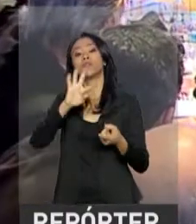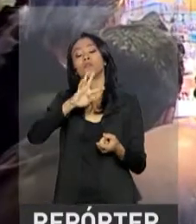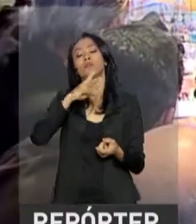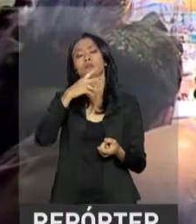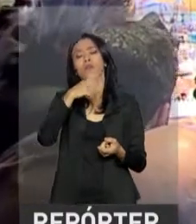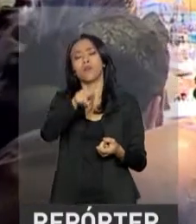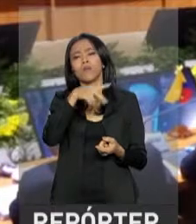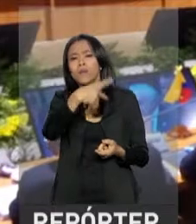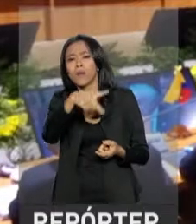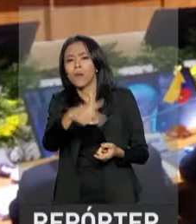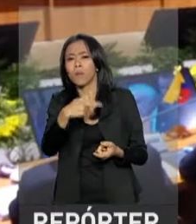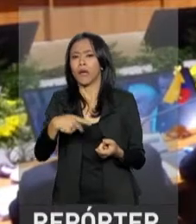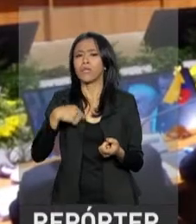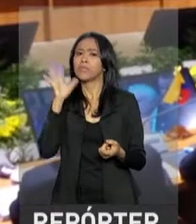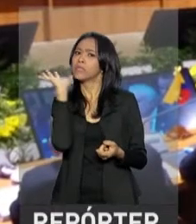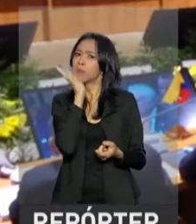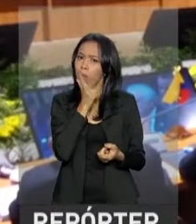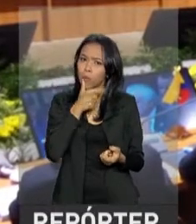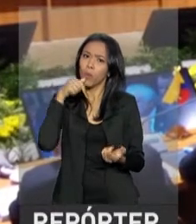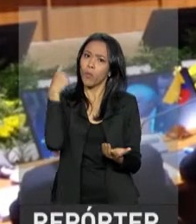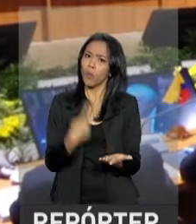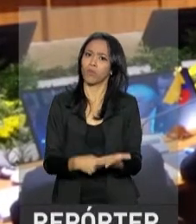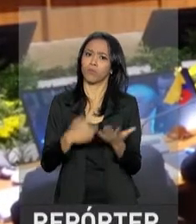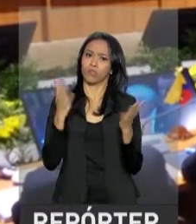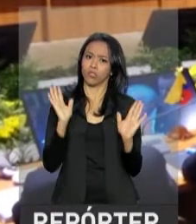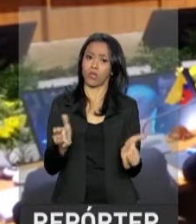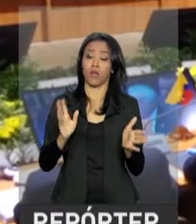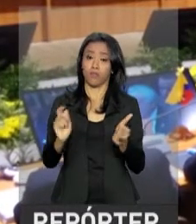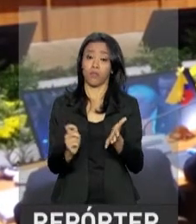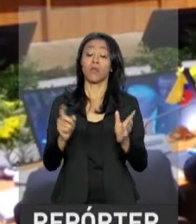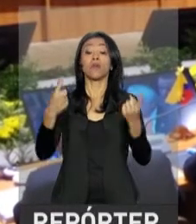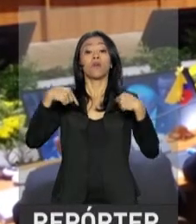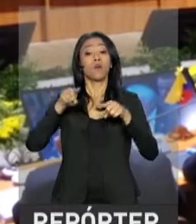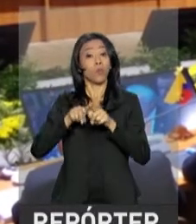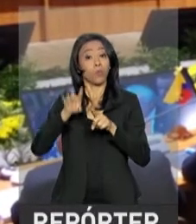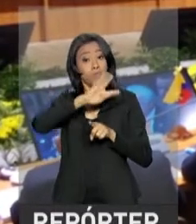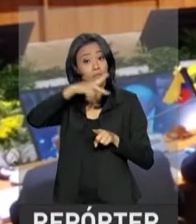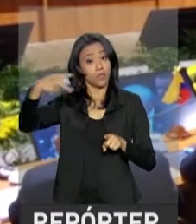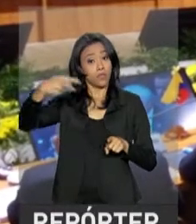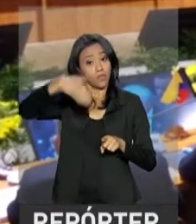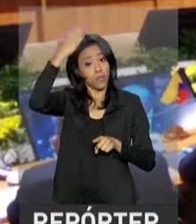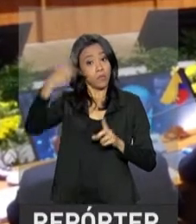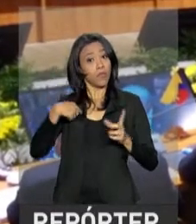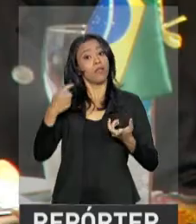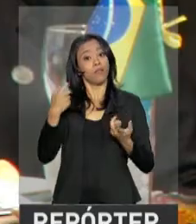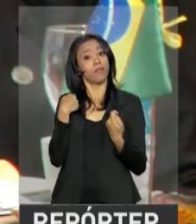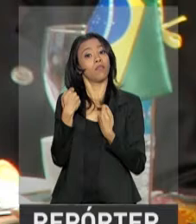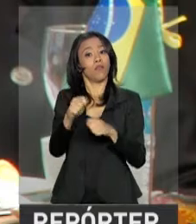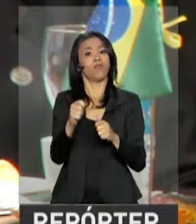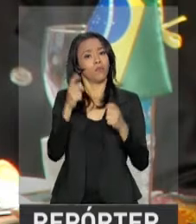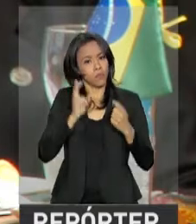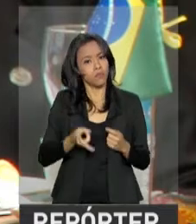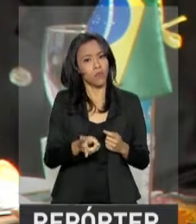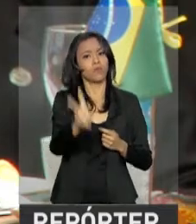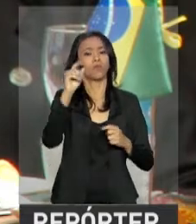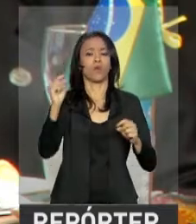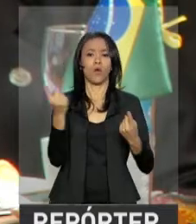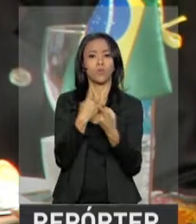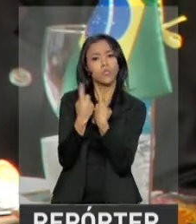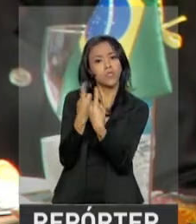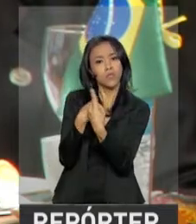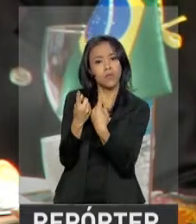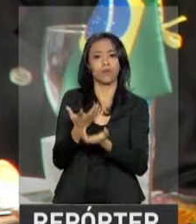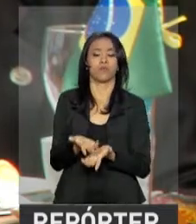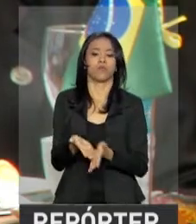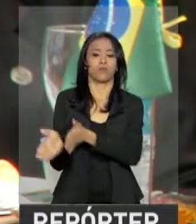chegar a um consenso já o presidente michel temer defendeu a continuidade do diálogo com os europeus nosso trabalho há de ser um trabalho